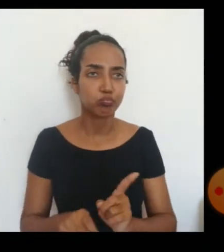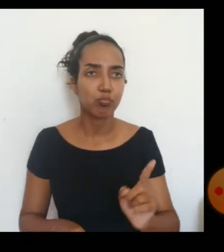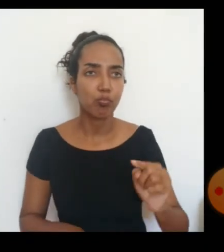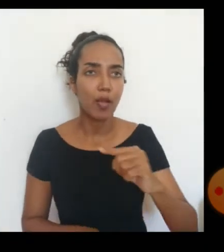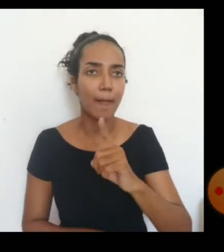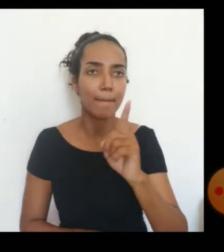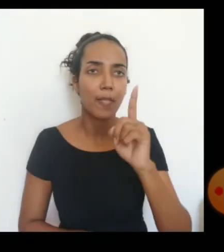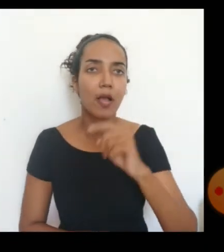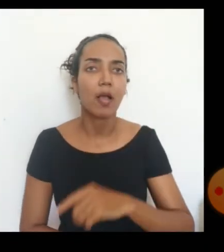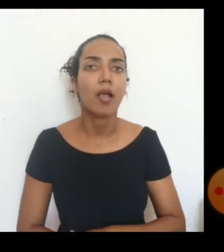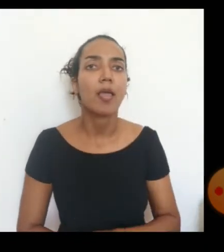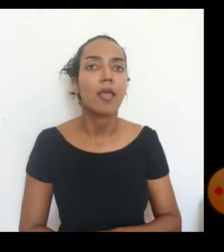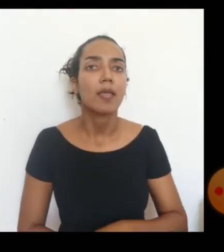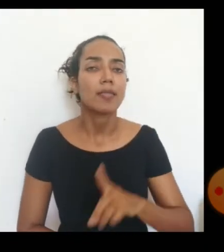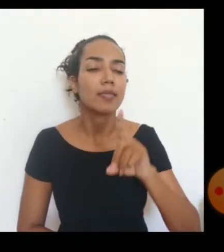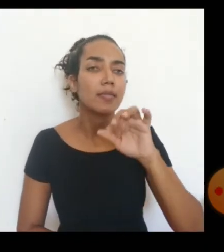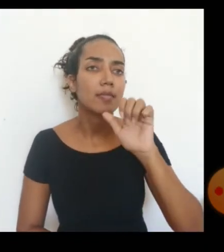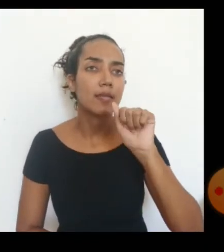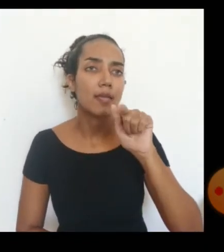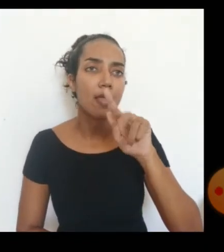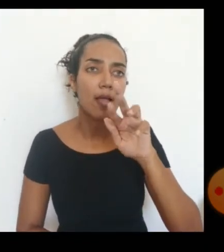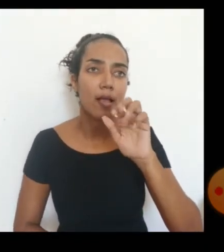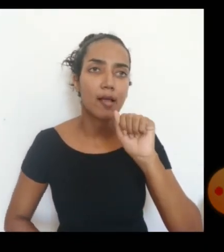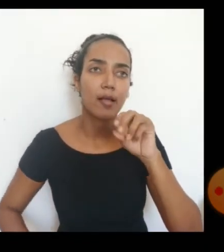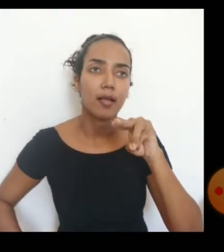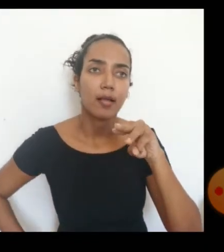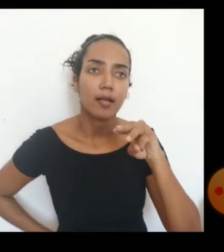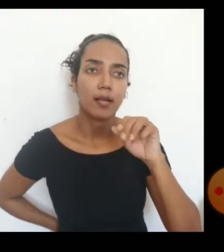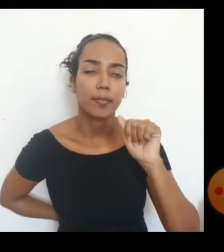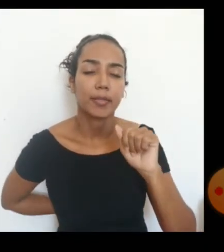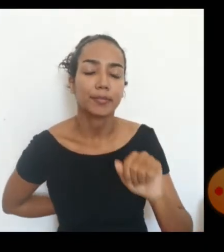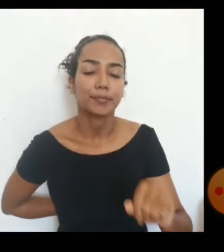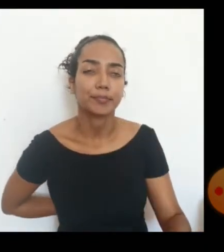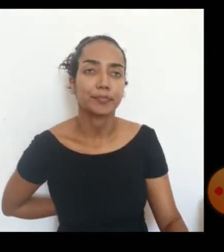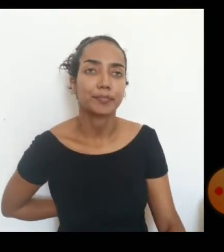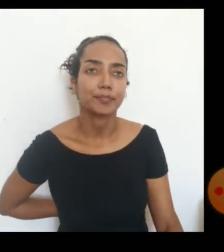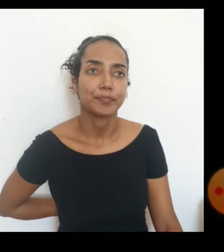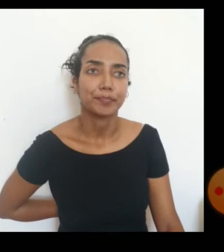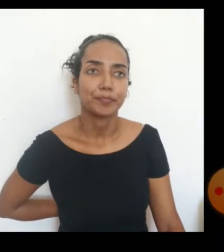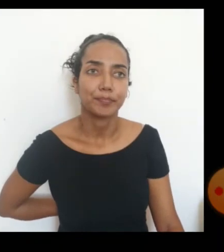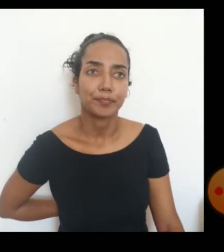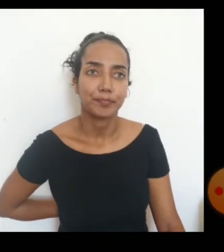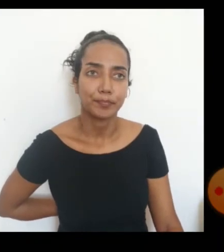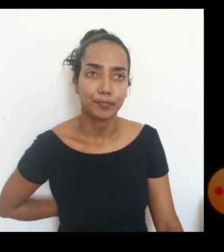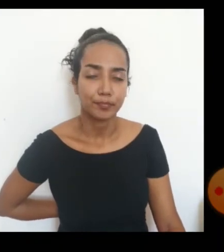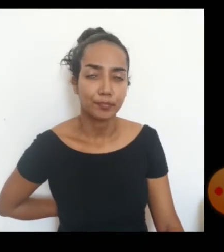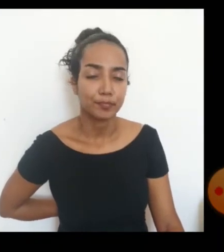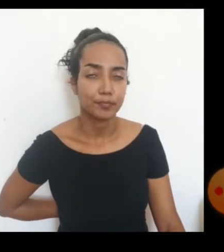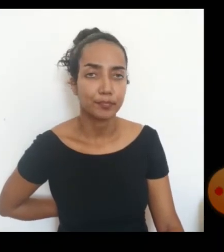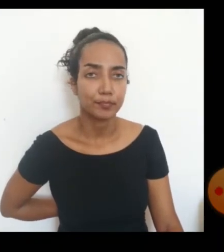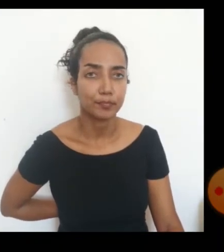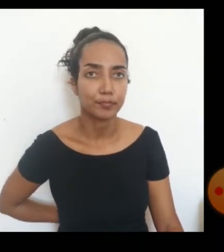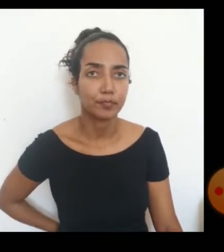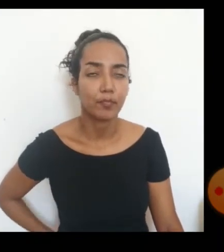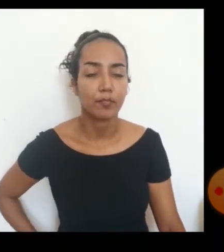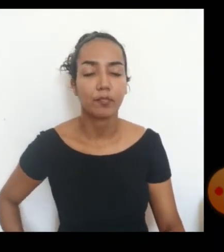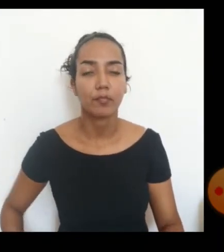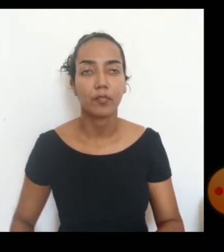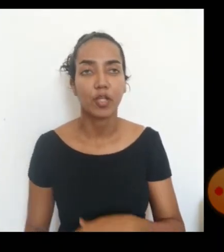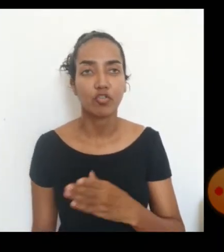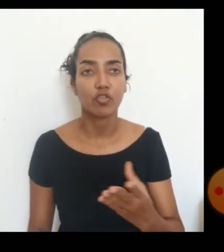passar para vocês e aí deixar como exercício de fixação esse diagrama aqui, simples,